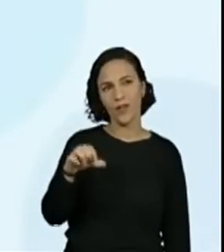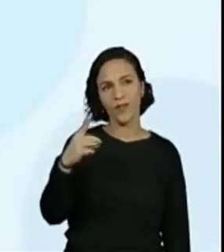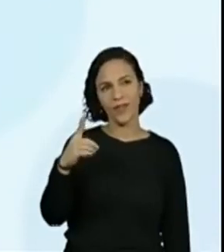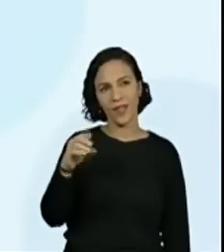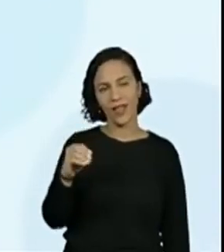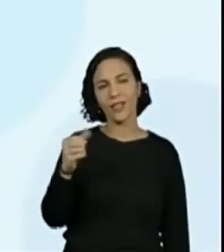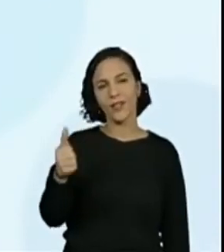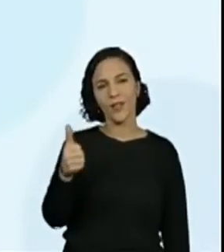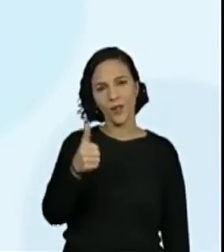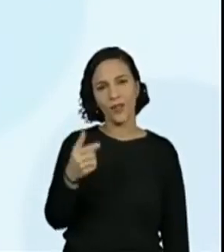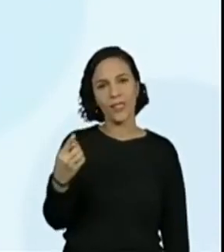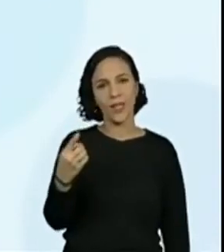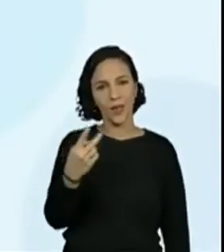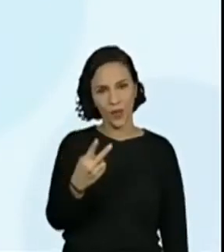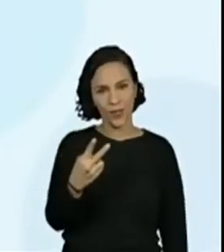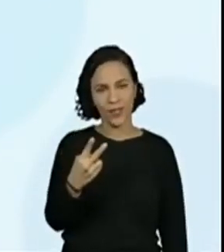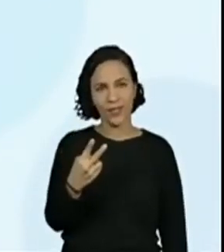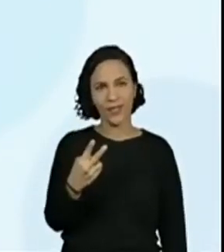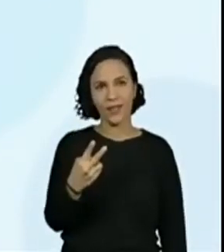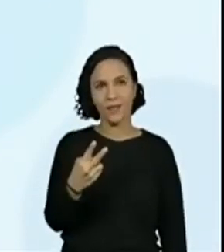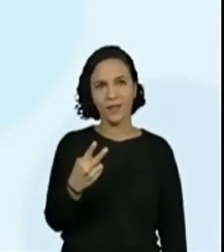9, 10, 11, 12,